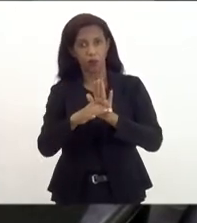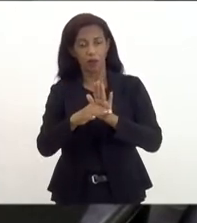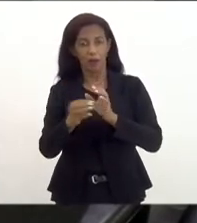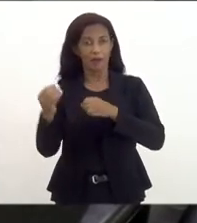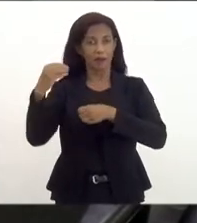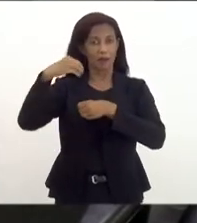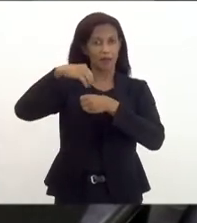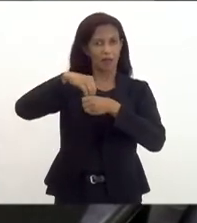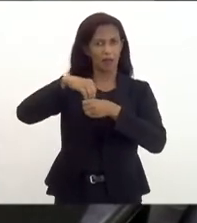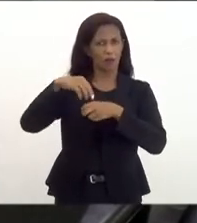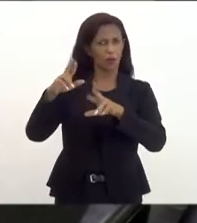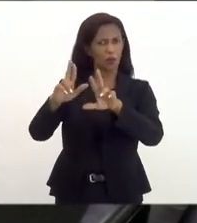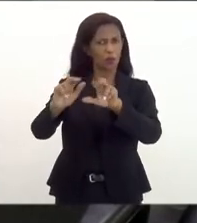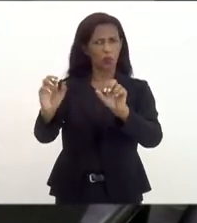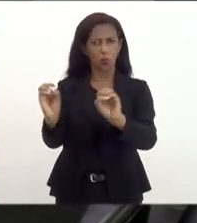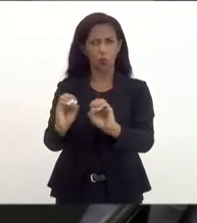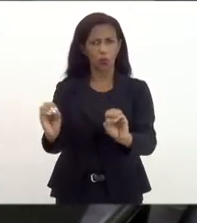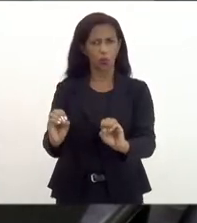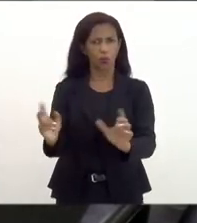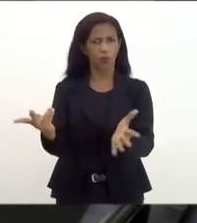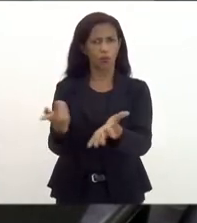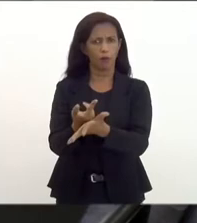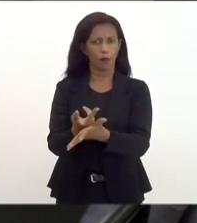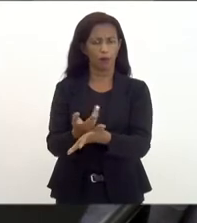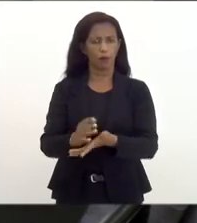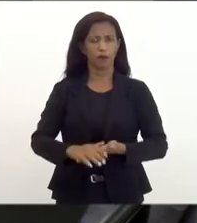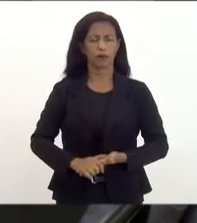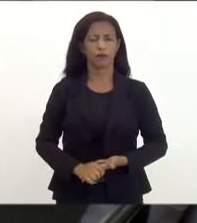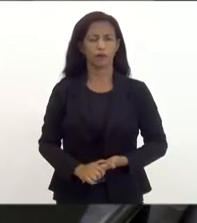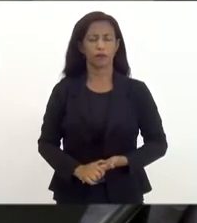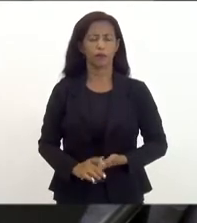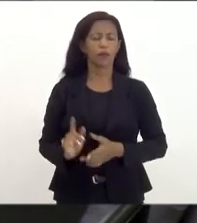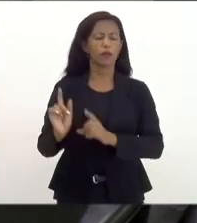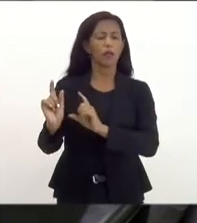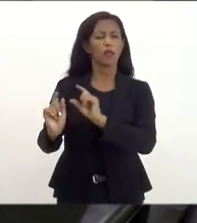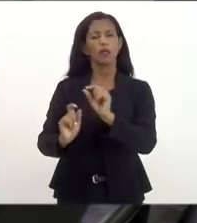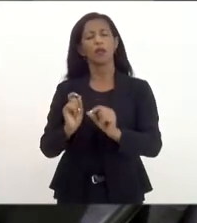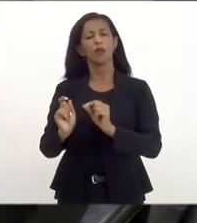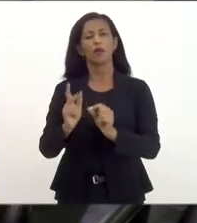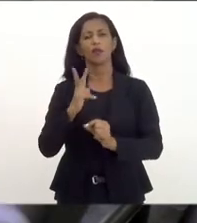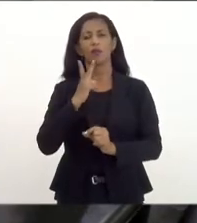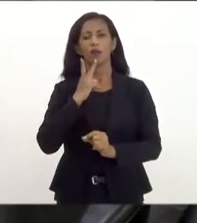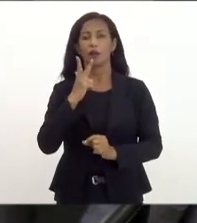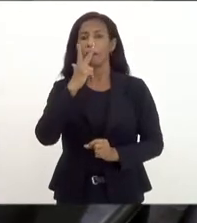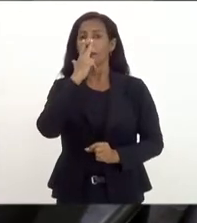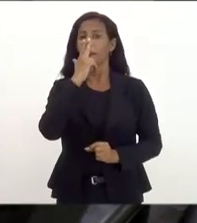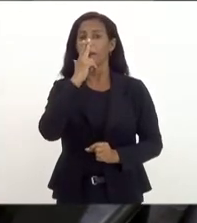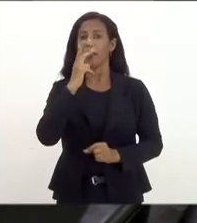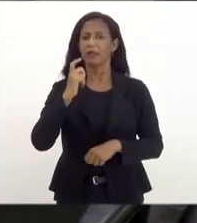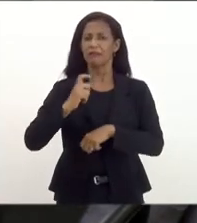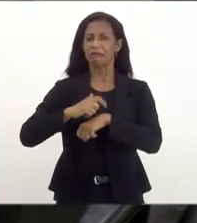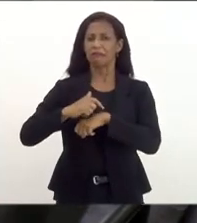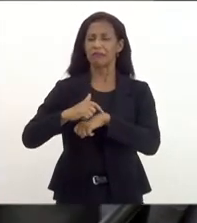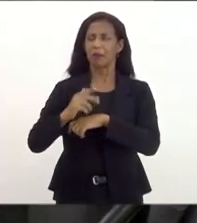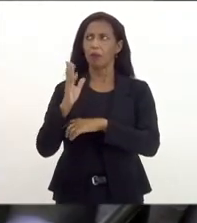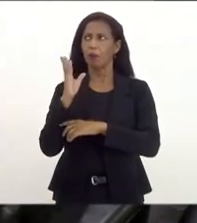inédito e o que é que eu quero dizer com isso pode parecer muito tempo Eu repito que